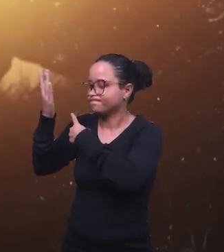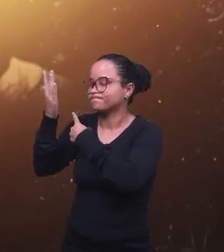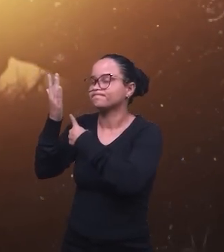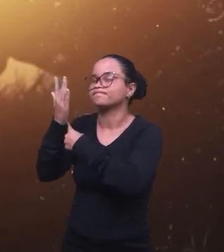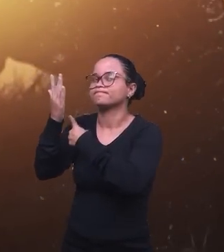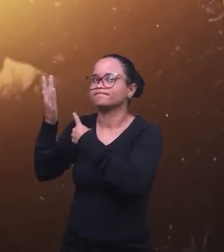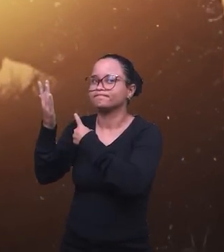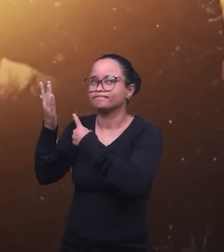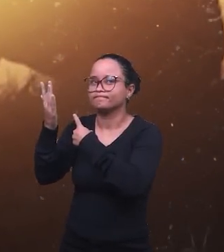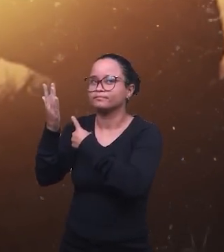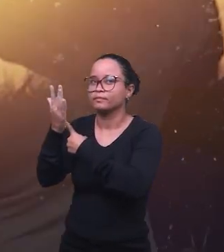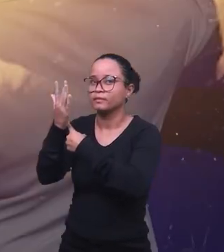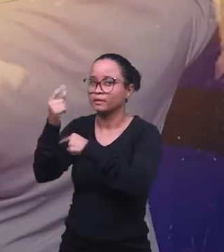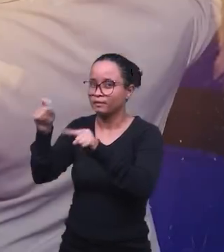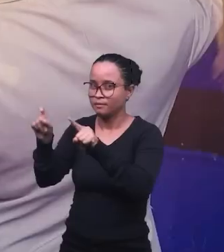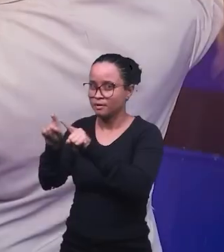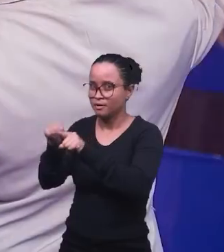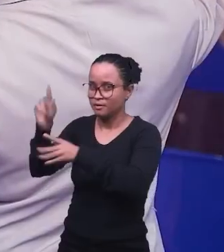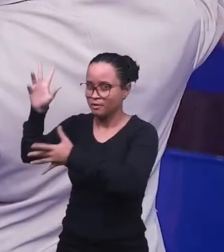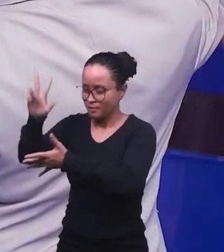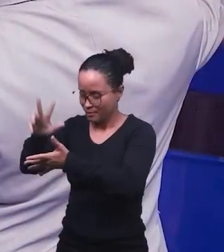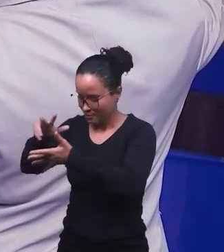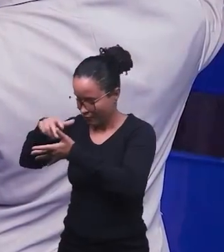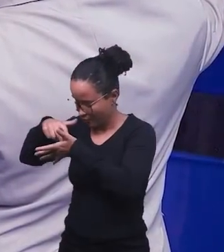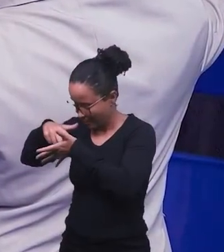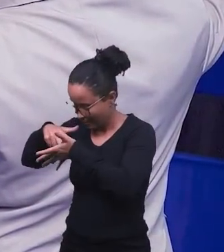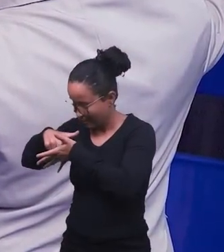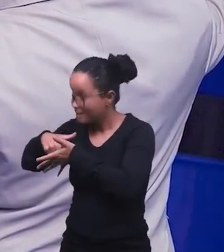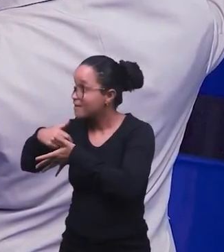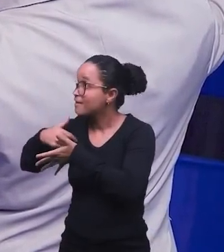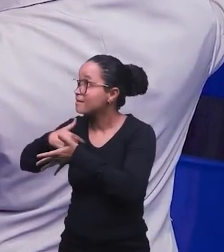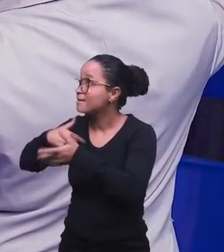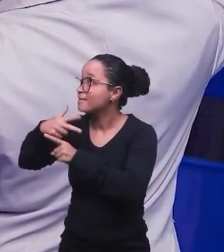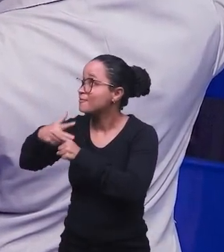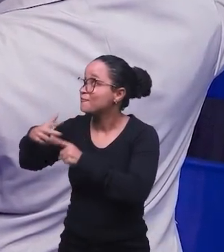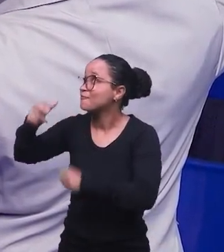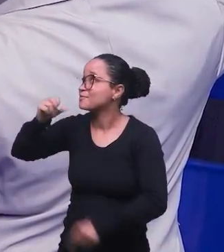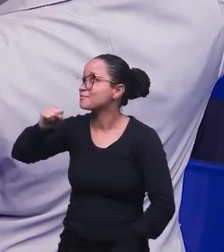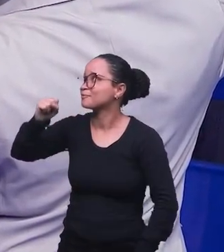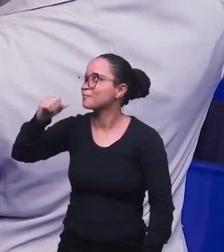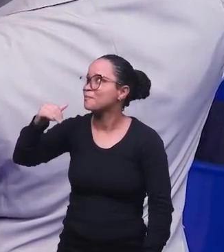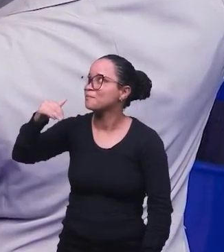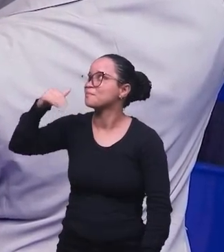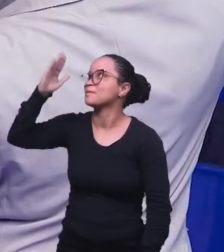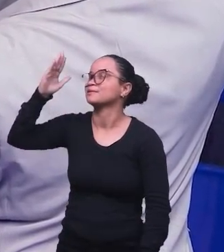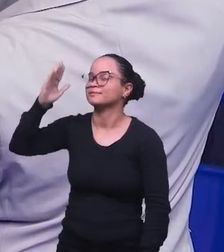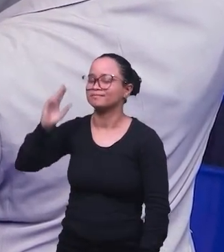favor. E de joelhos eu sou mais